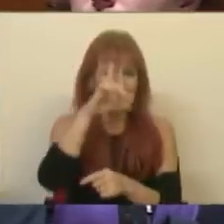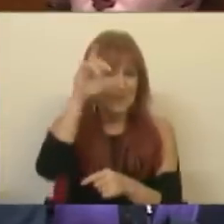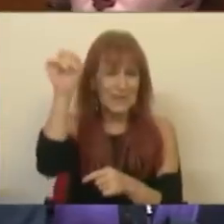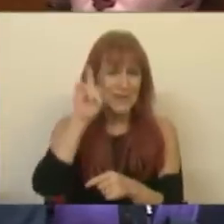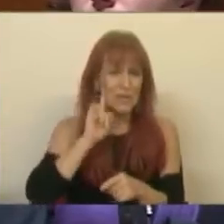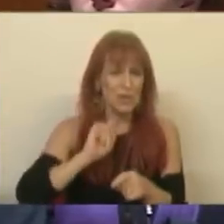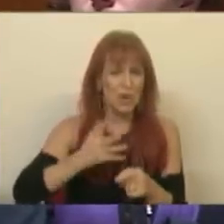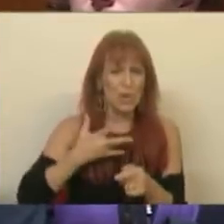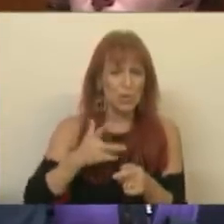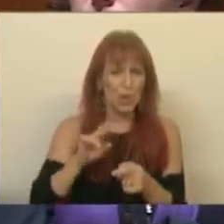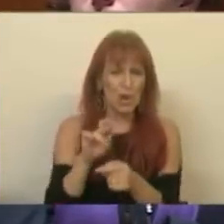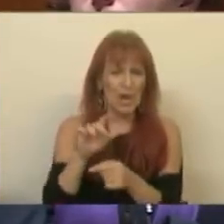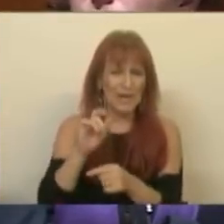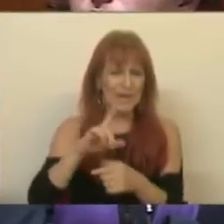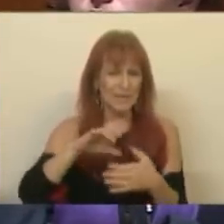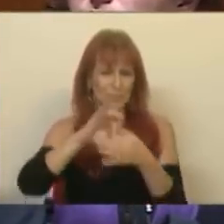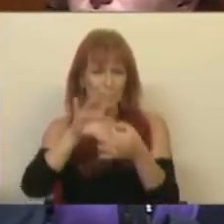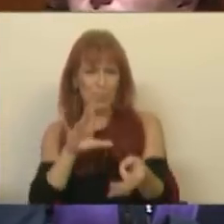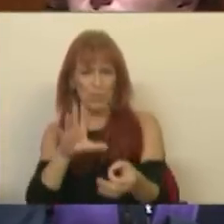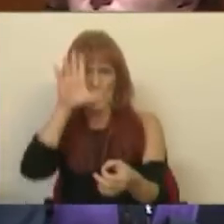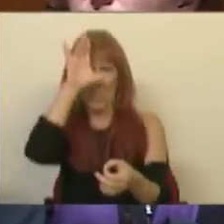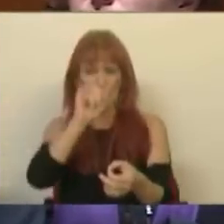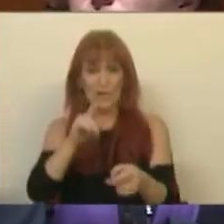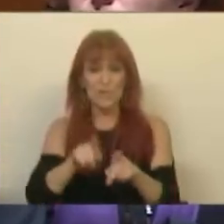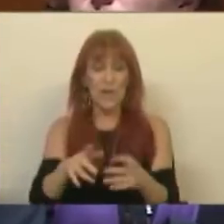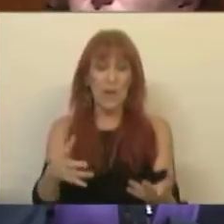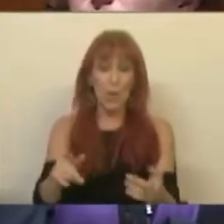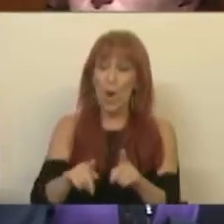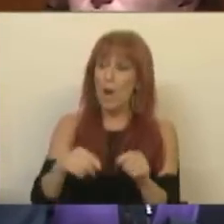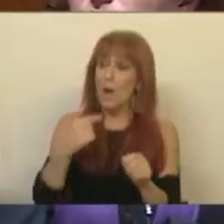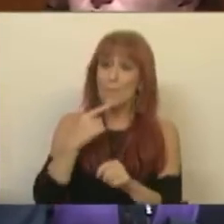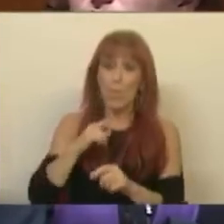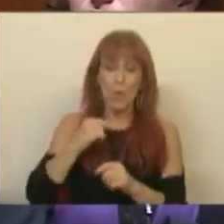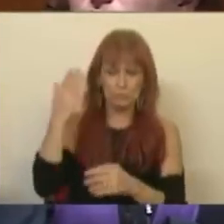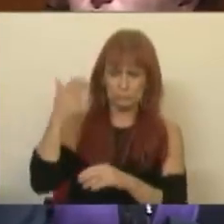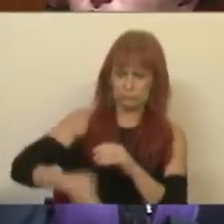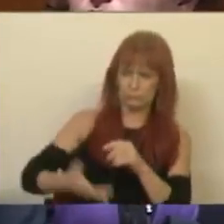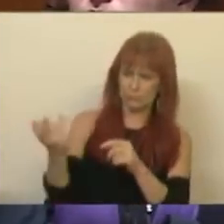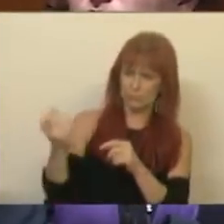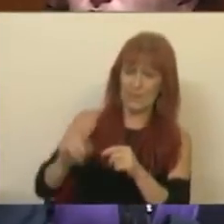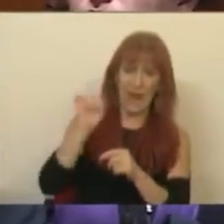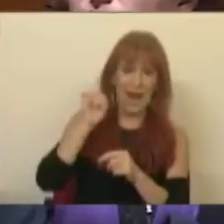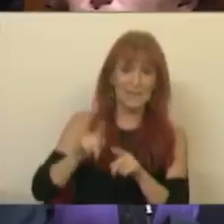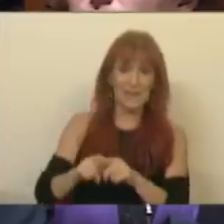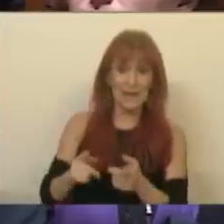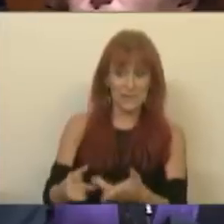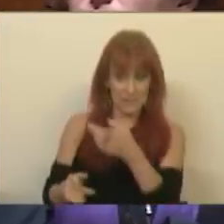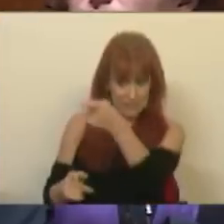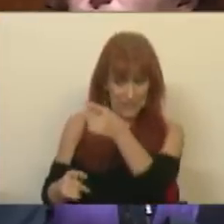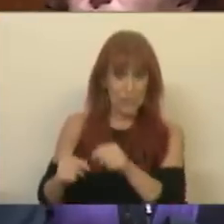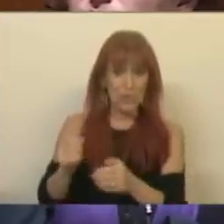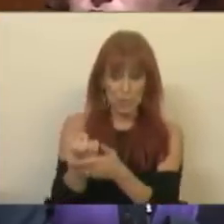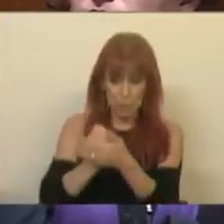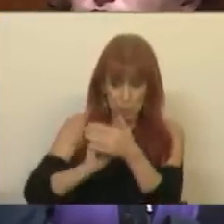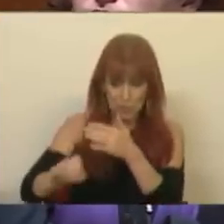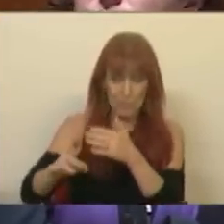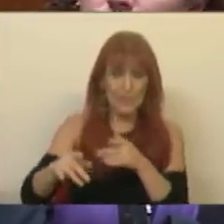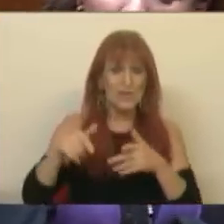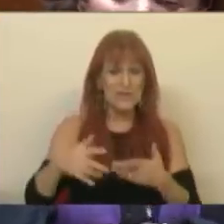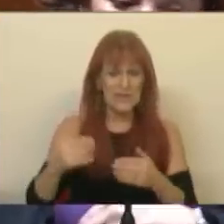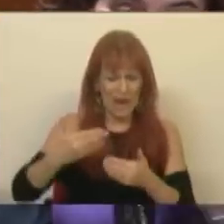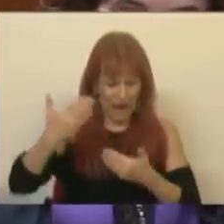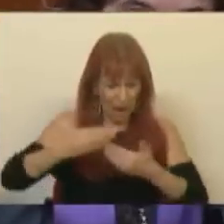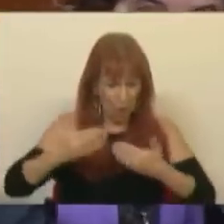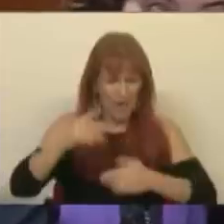da Dra Rita Marques do governo e que seguramente da tornava bastante imprevisível à data da relação desse espaço Que